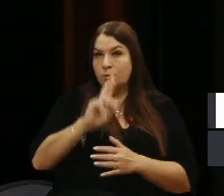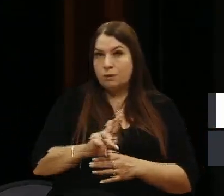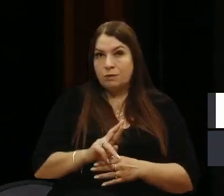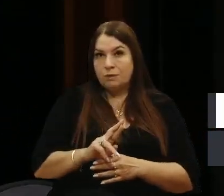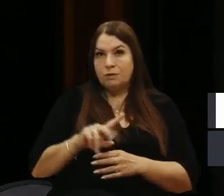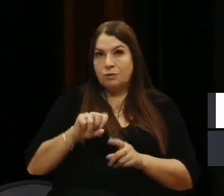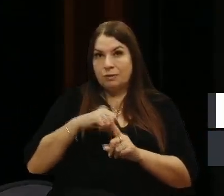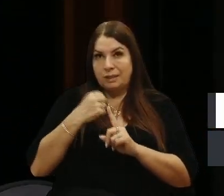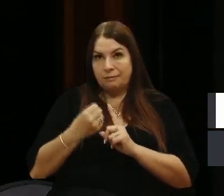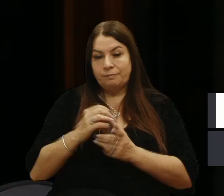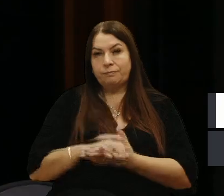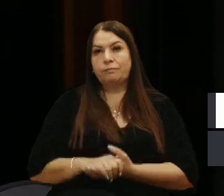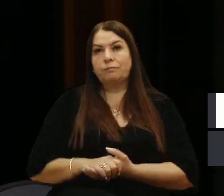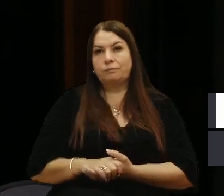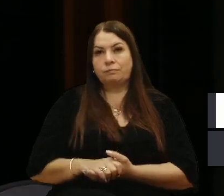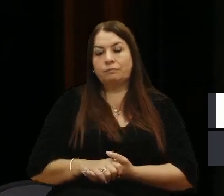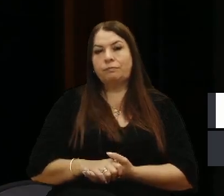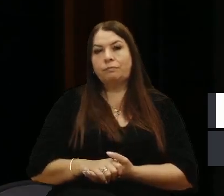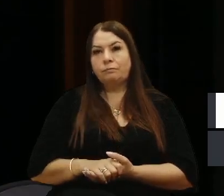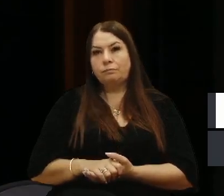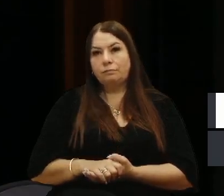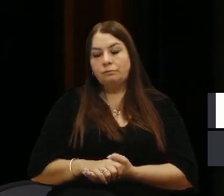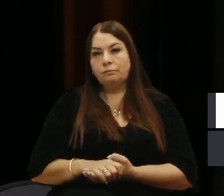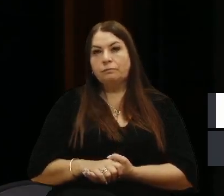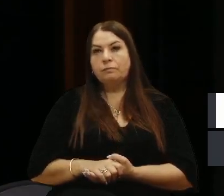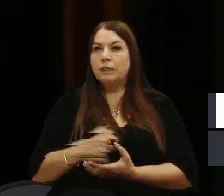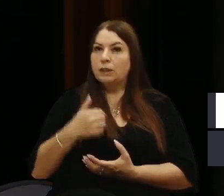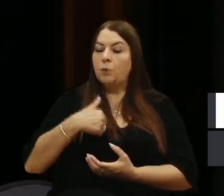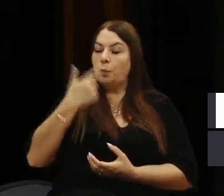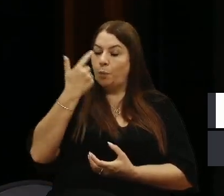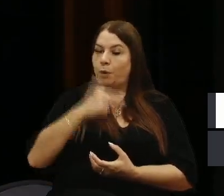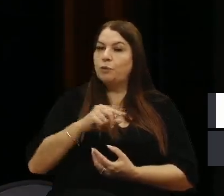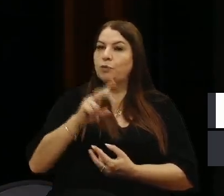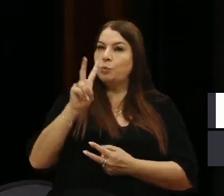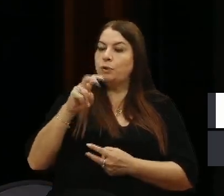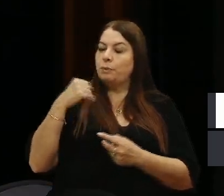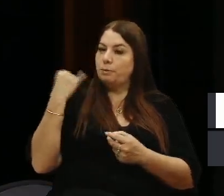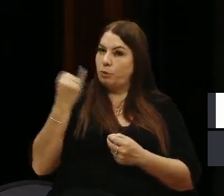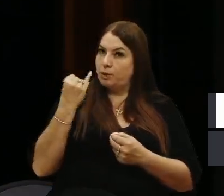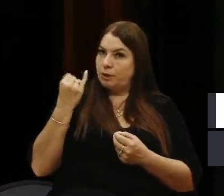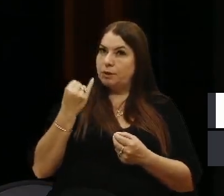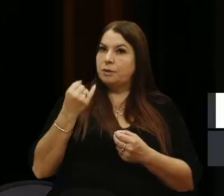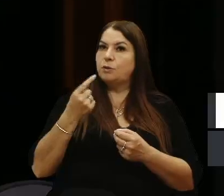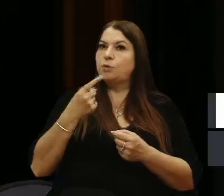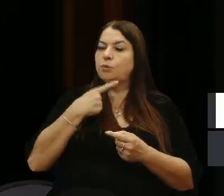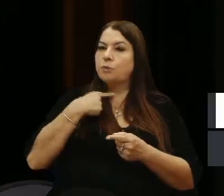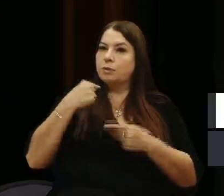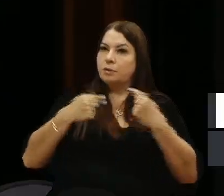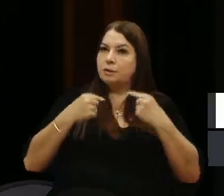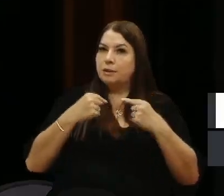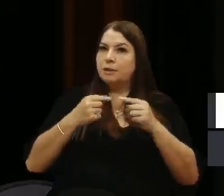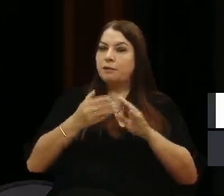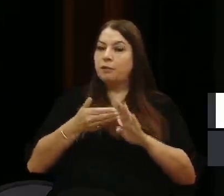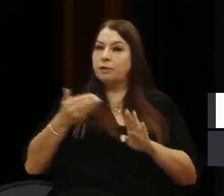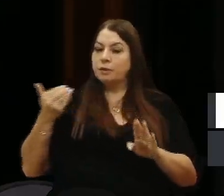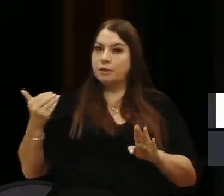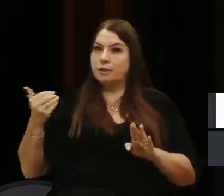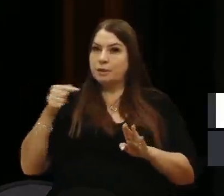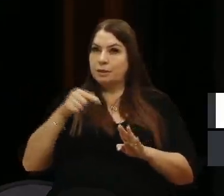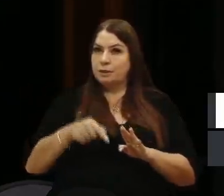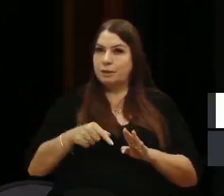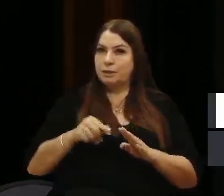enquanto sociedade. Né? Então, eu acho que o tema é caro, eu gostei dessa discussão, vou me ausentar em função